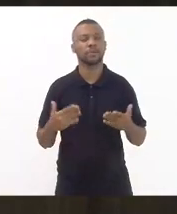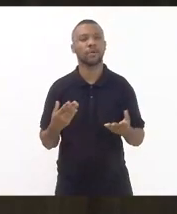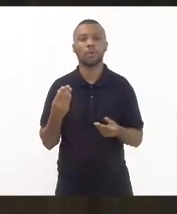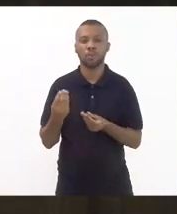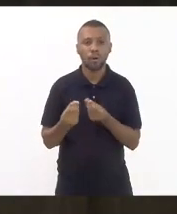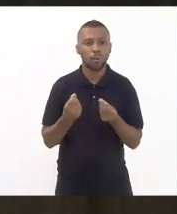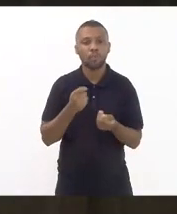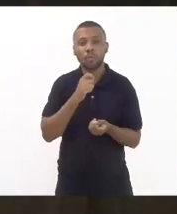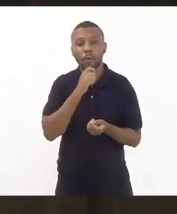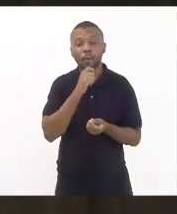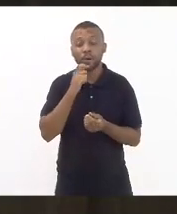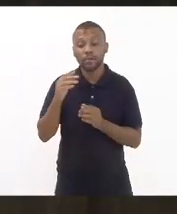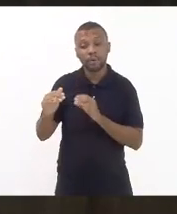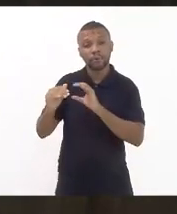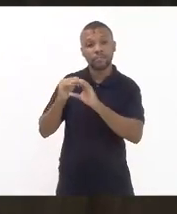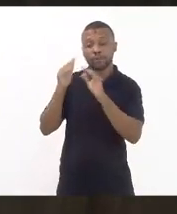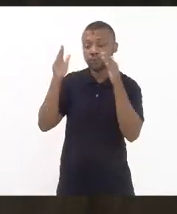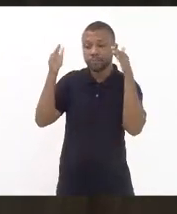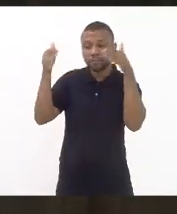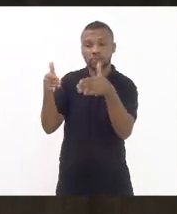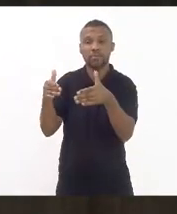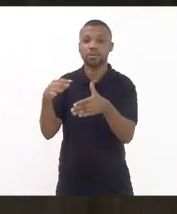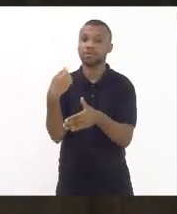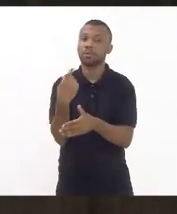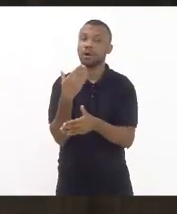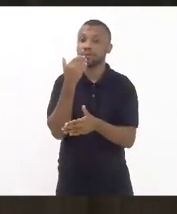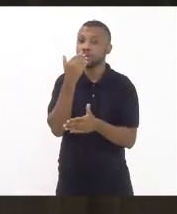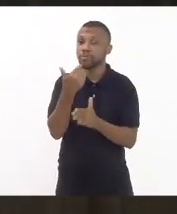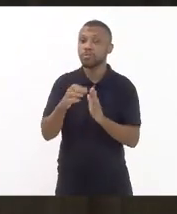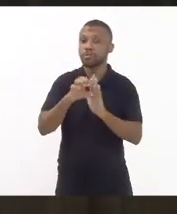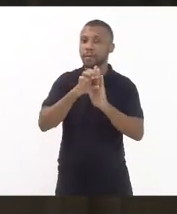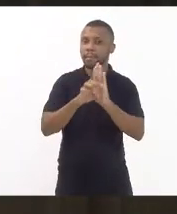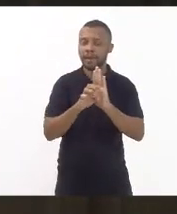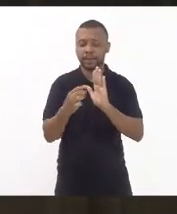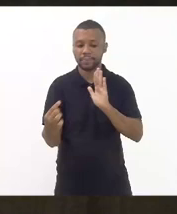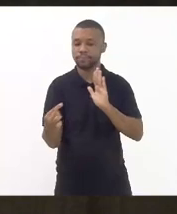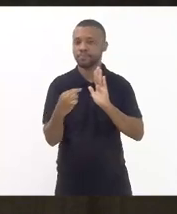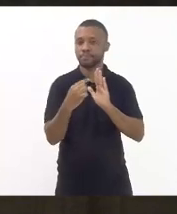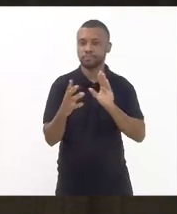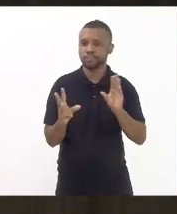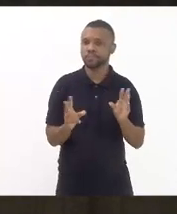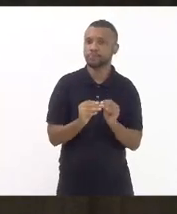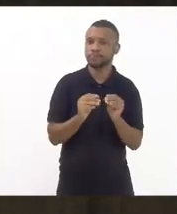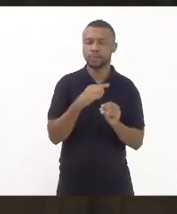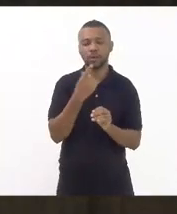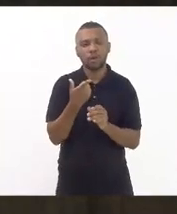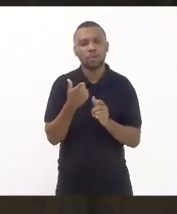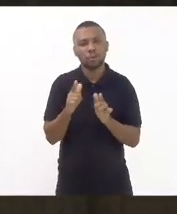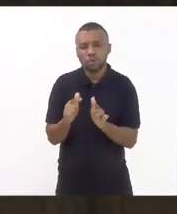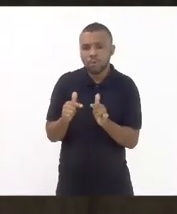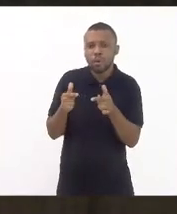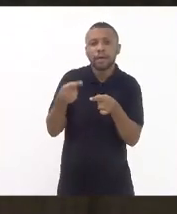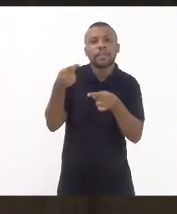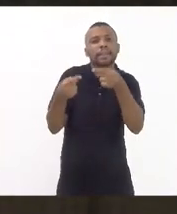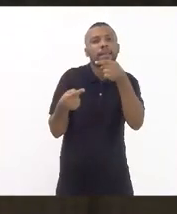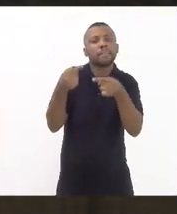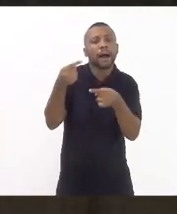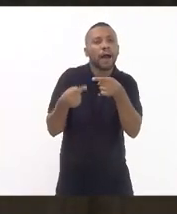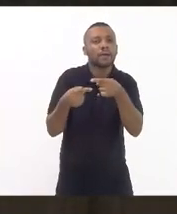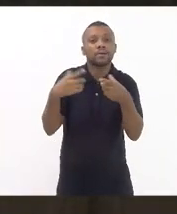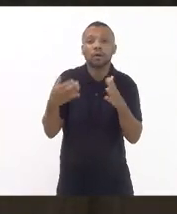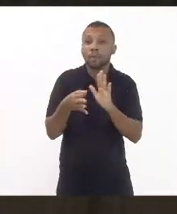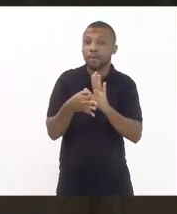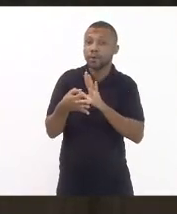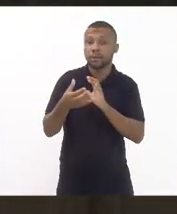não veio uma mensagem específica, a gente fez uma emenda nessa mensagem para que a gente possa enfrentar esse debate. Então, o parecer da Comissão